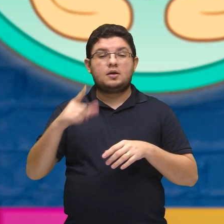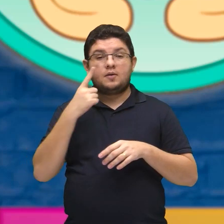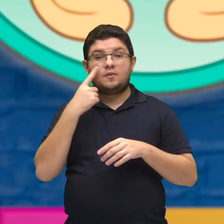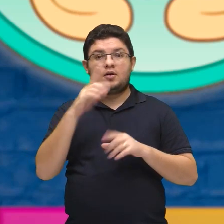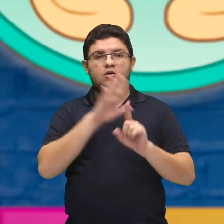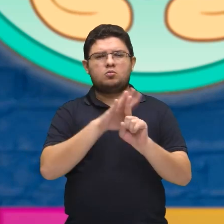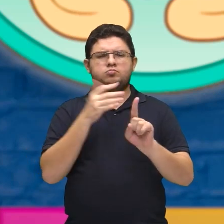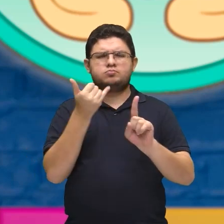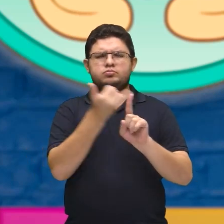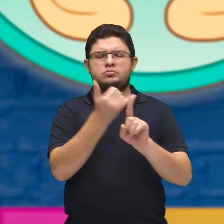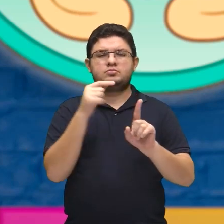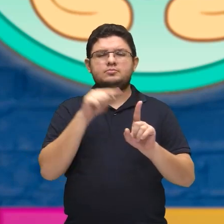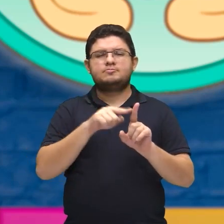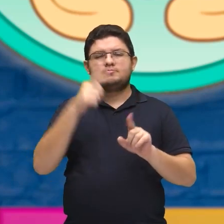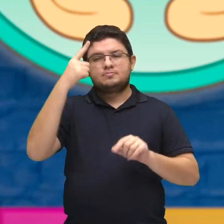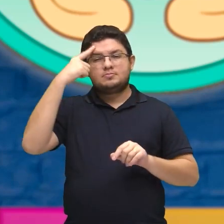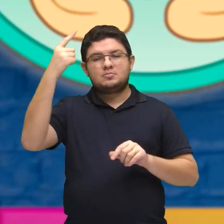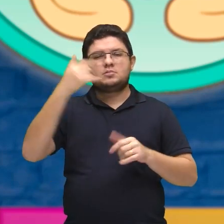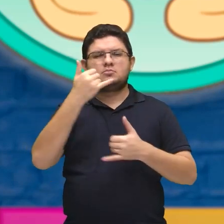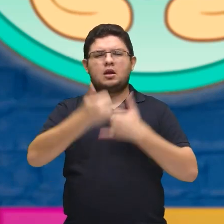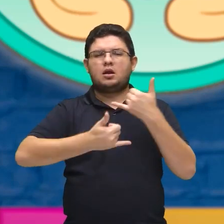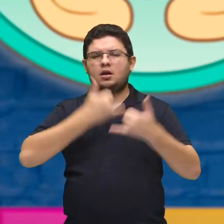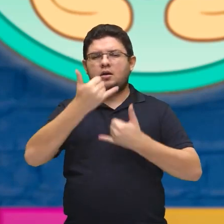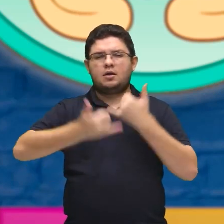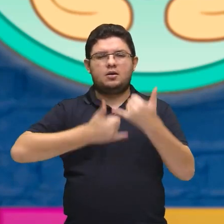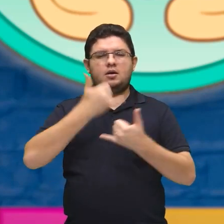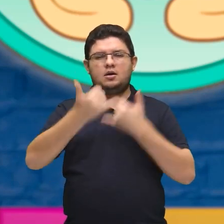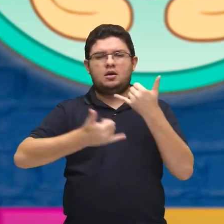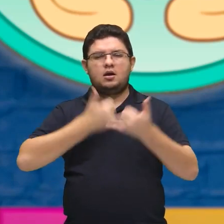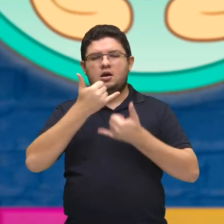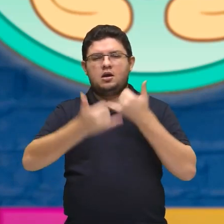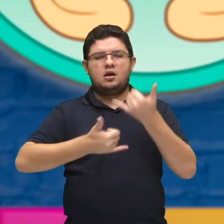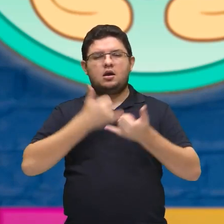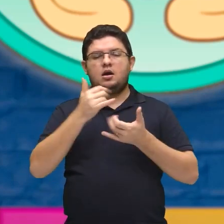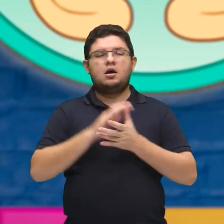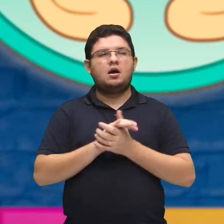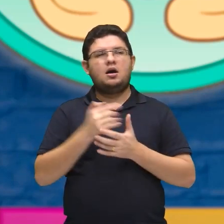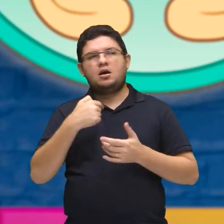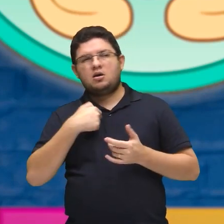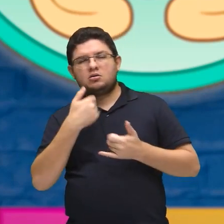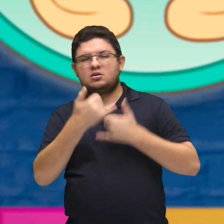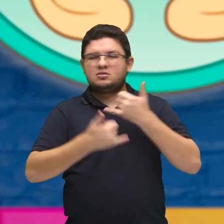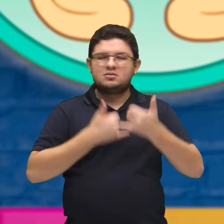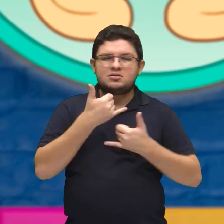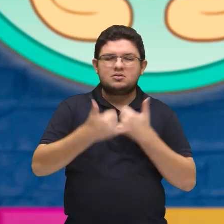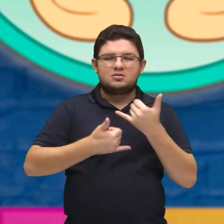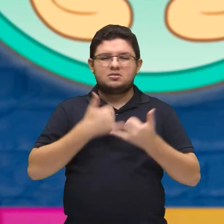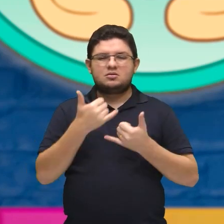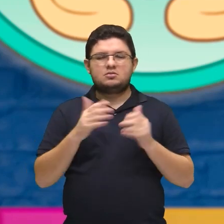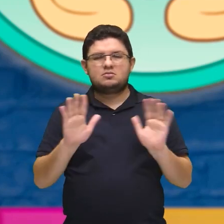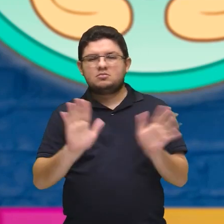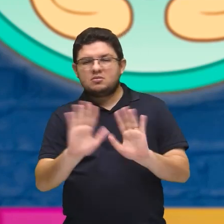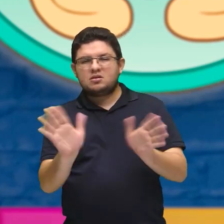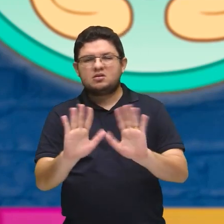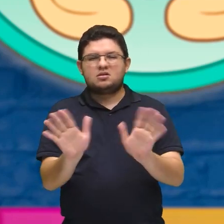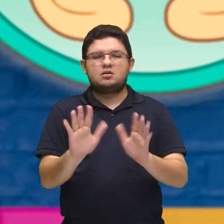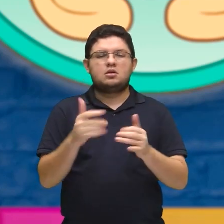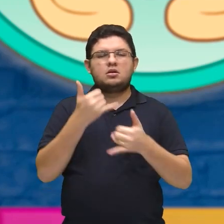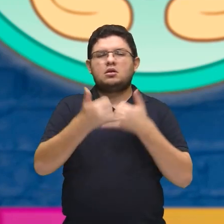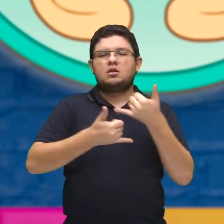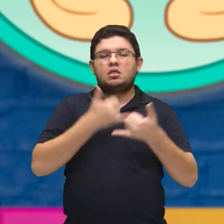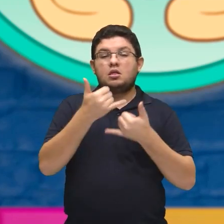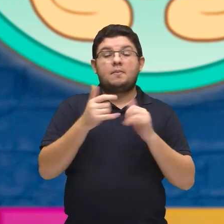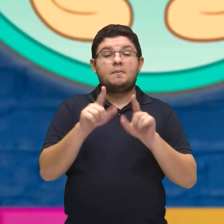cyberbullying, o bullying, como uma brincadeira. Ah, eu só estava brincando. É uma brincadeira de mau